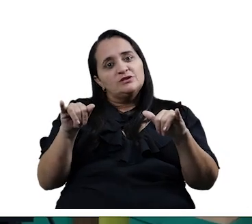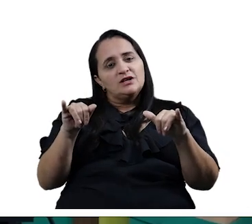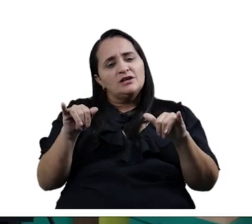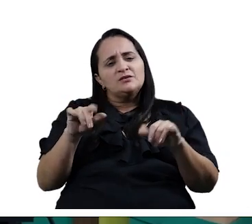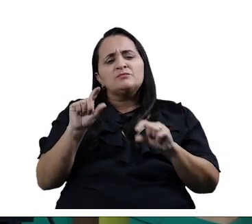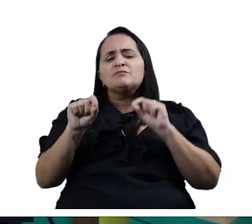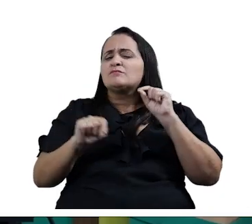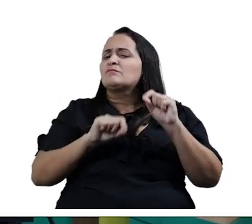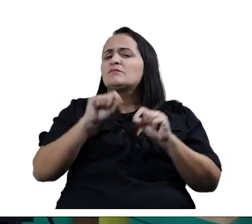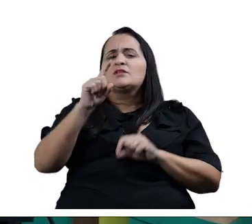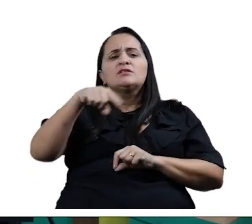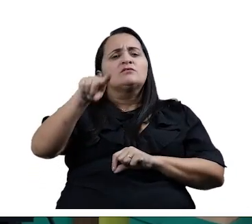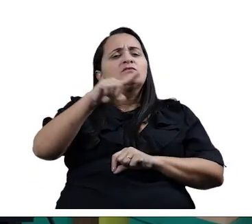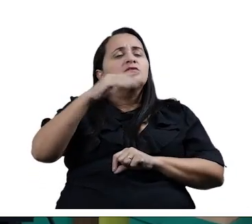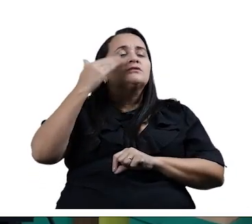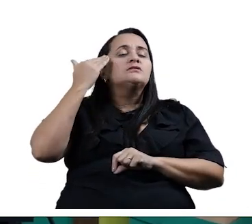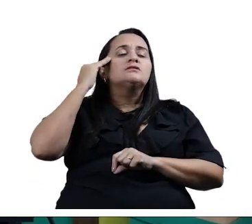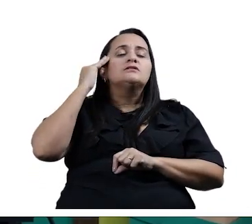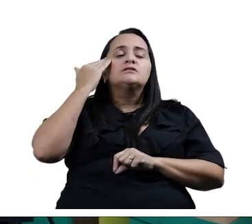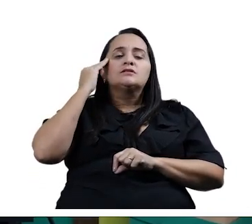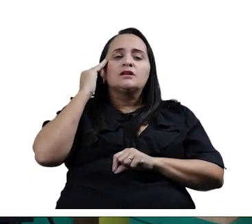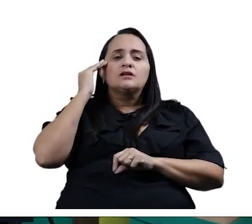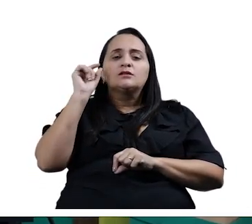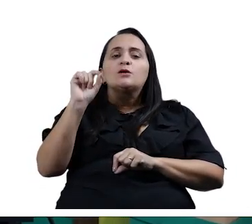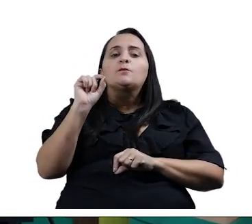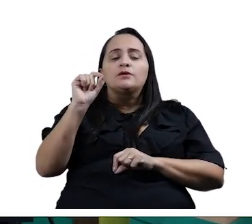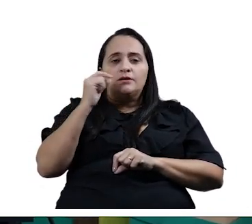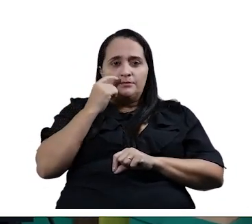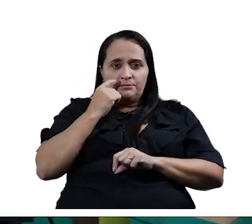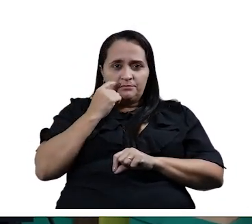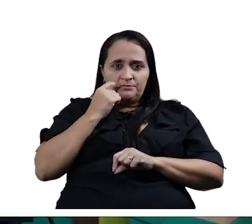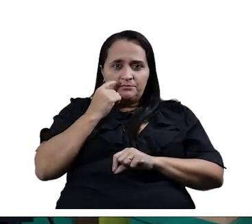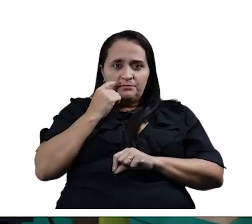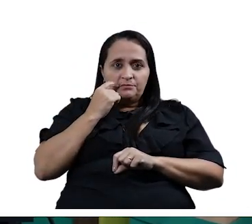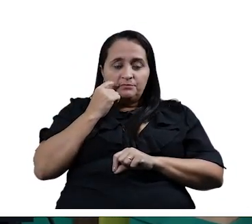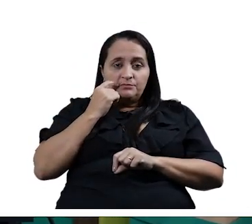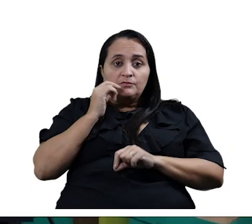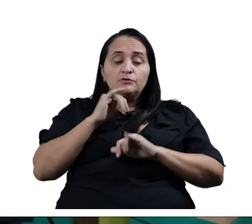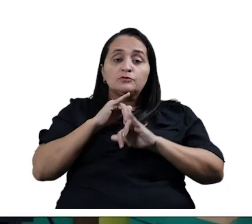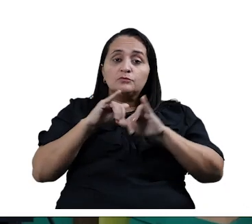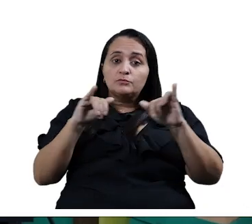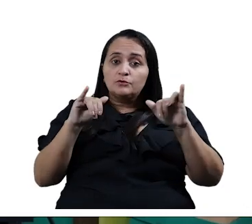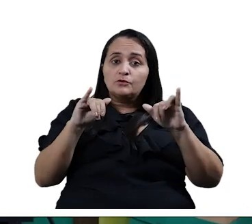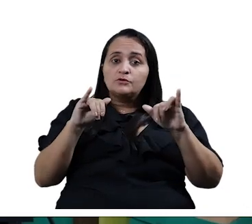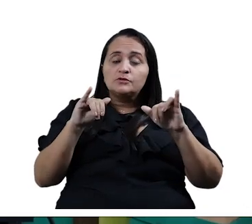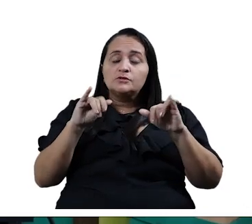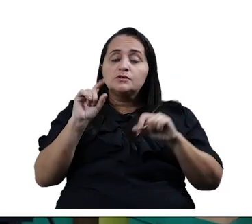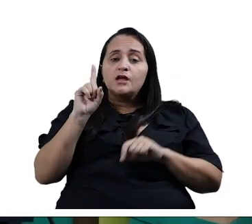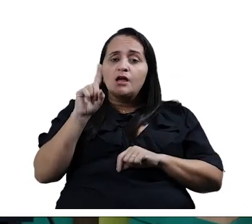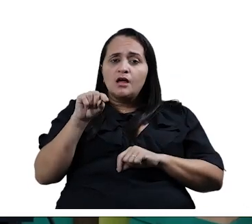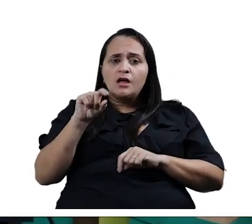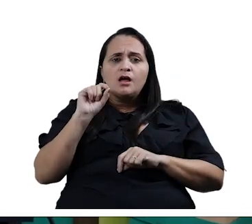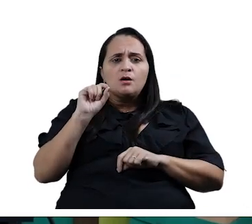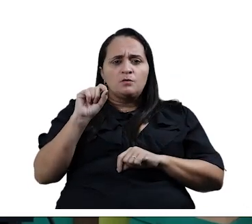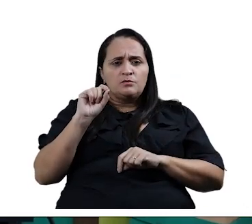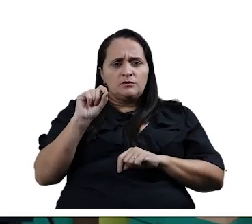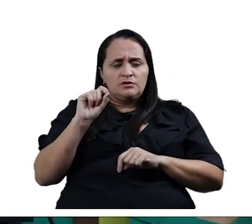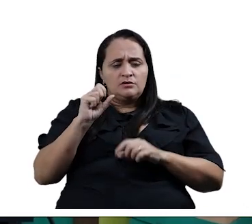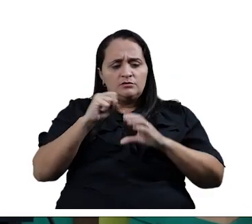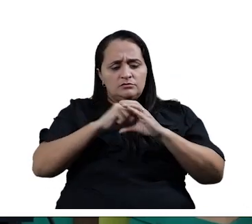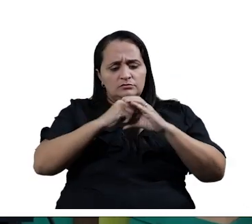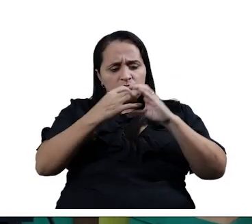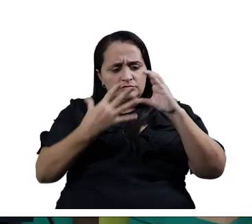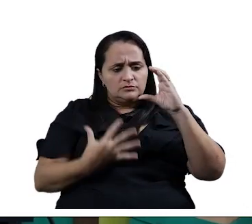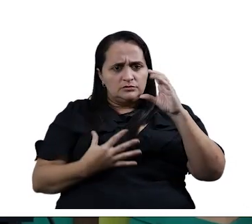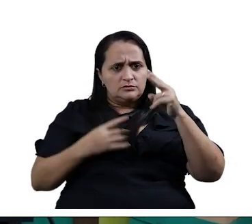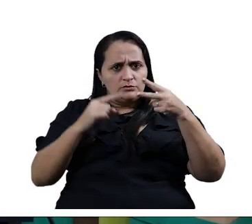notícia. O que eu quero que você entenda realmente sobre notícia é que essas